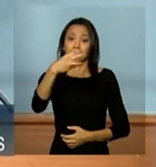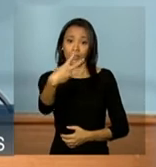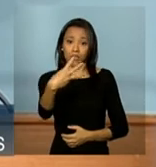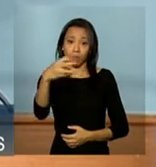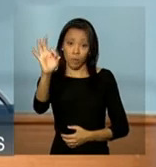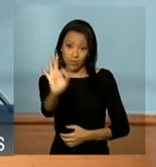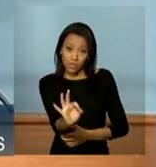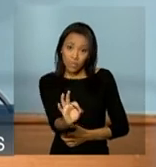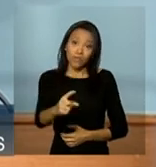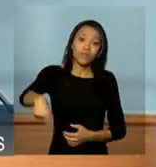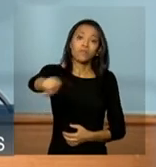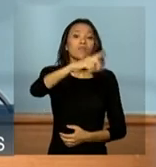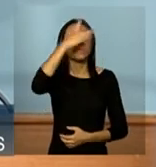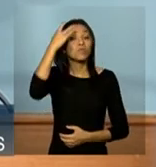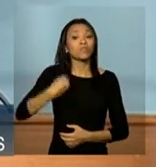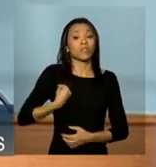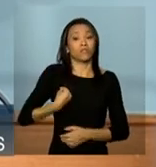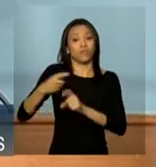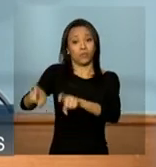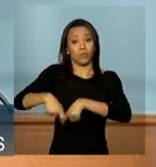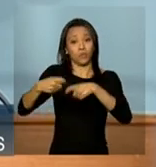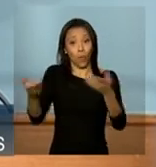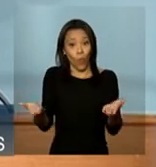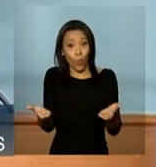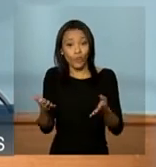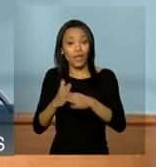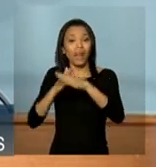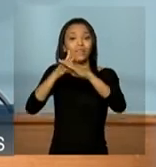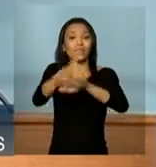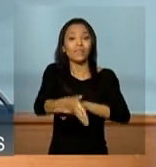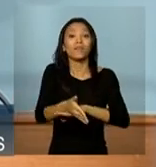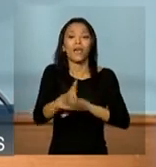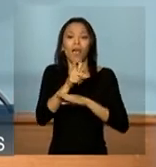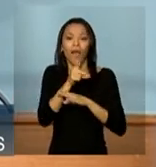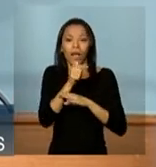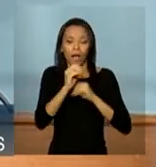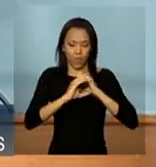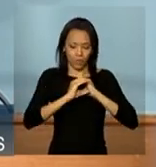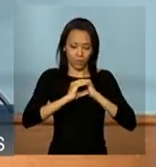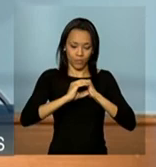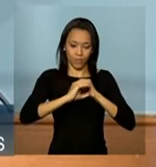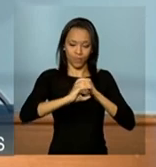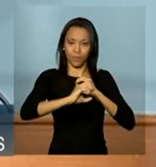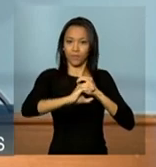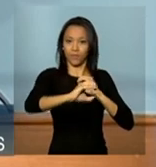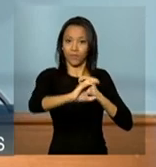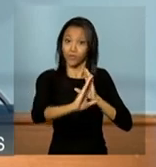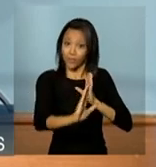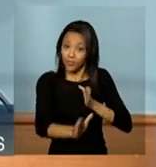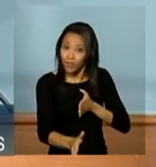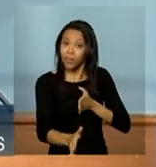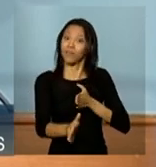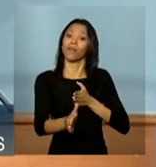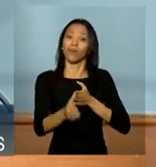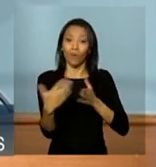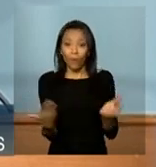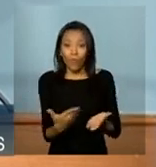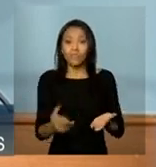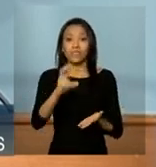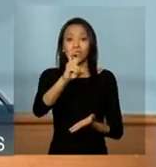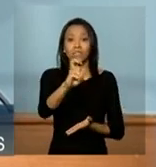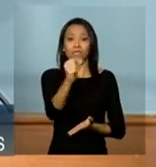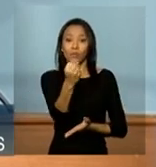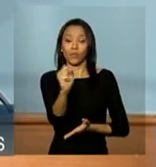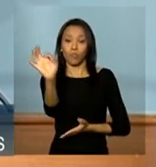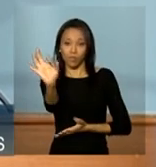53% da população do meio rural brasileiro com acesso à água encanada, há 10 anos atrás. Nós já chegamos agora a 78%